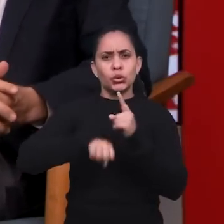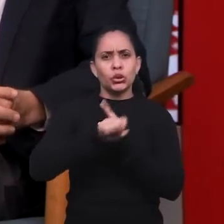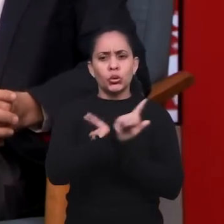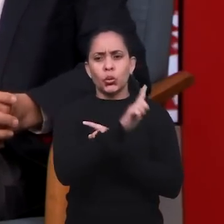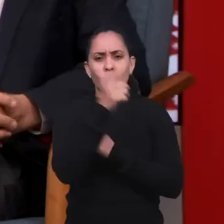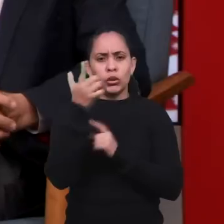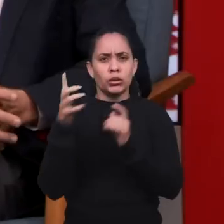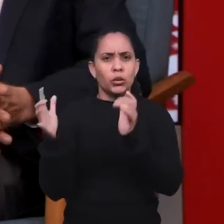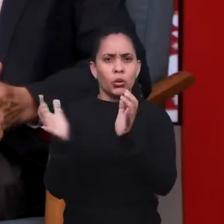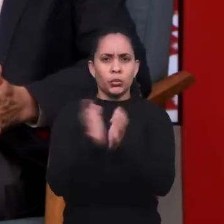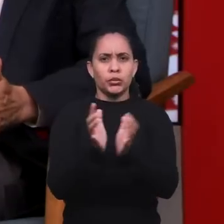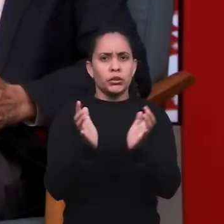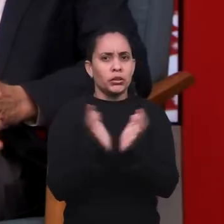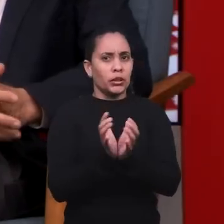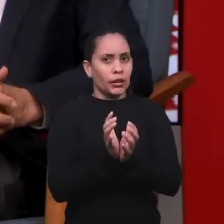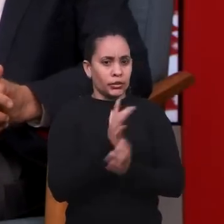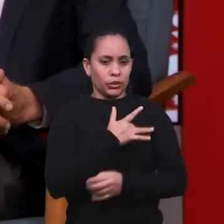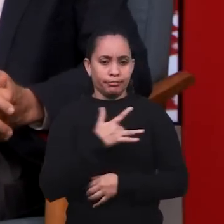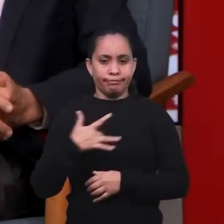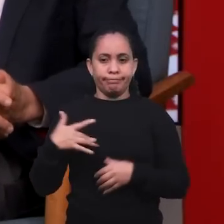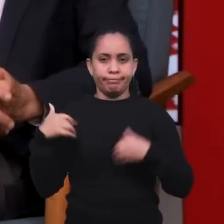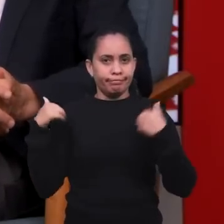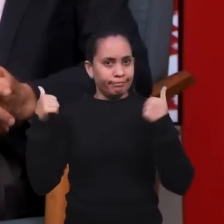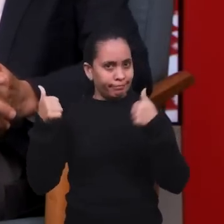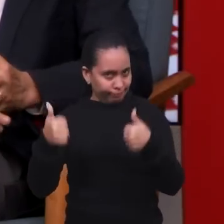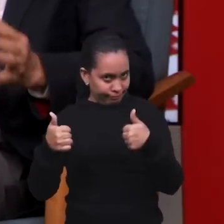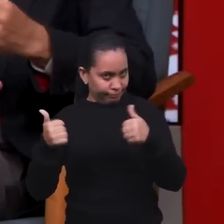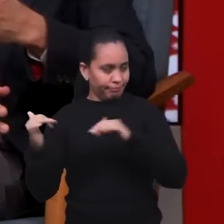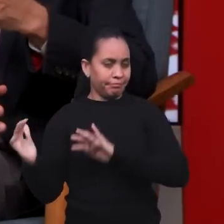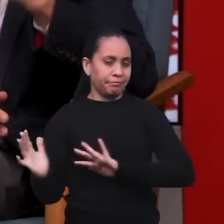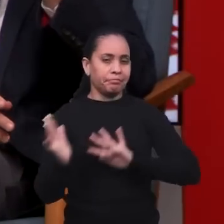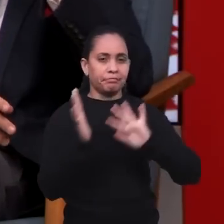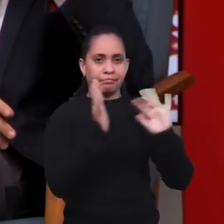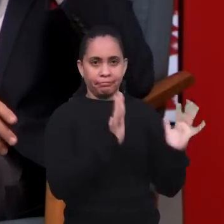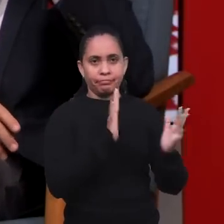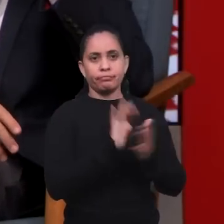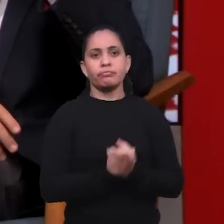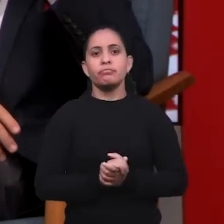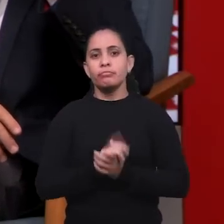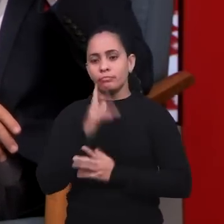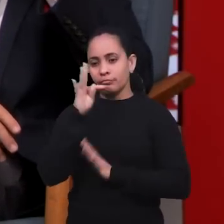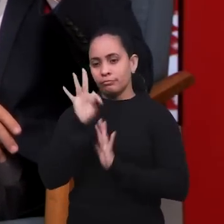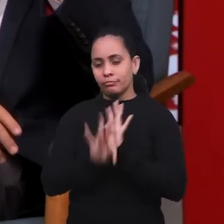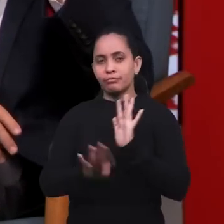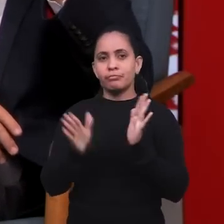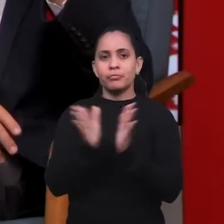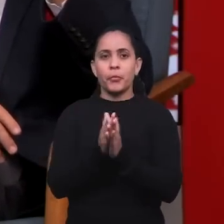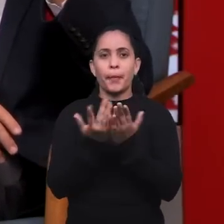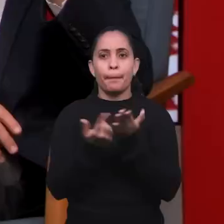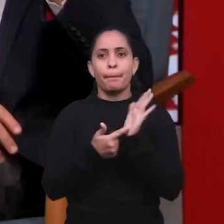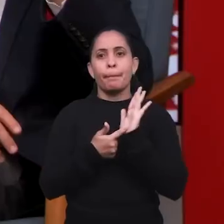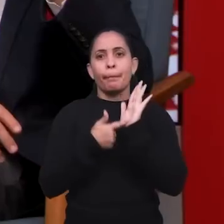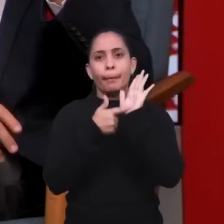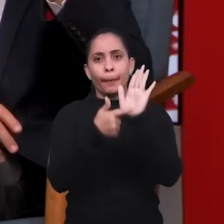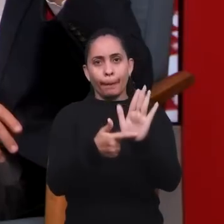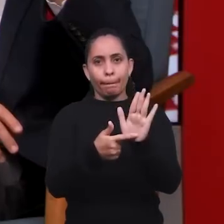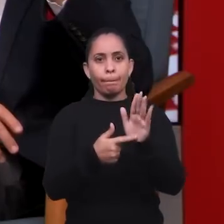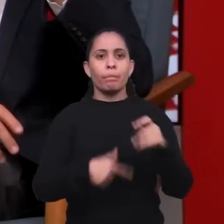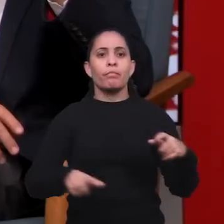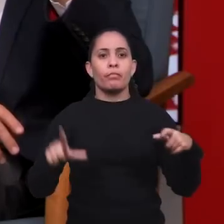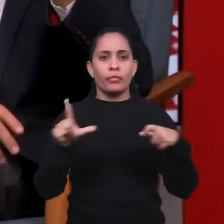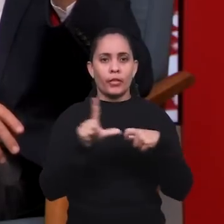outra comunidade sadia. Diz o texto bíblico, no capítulo 17 de